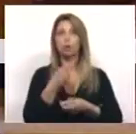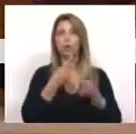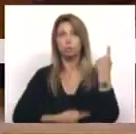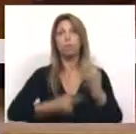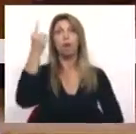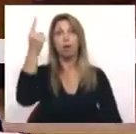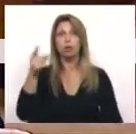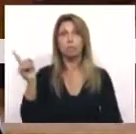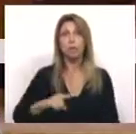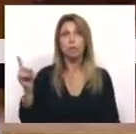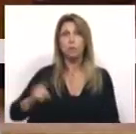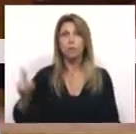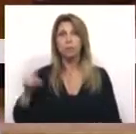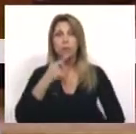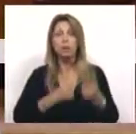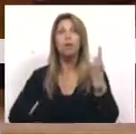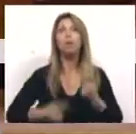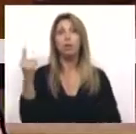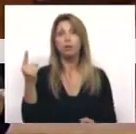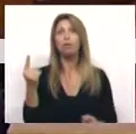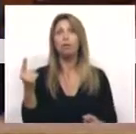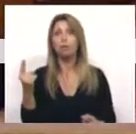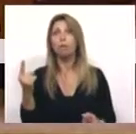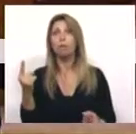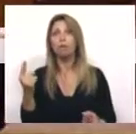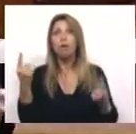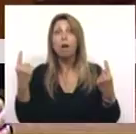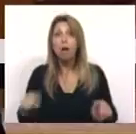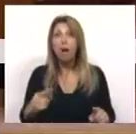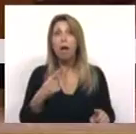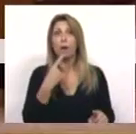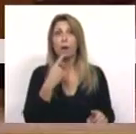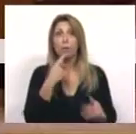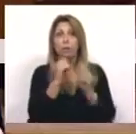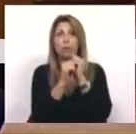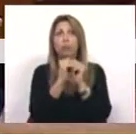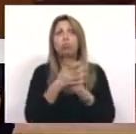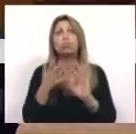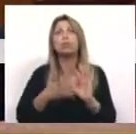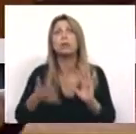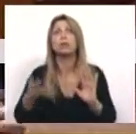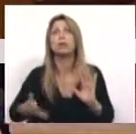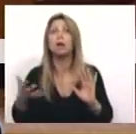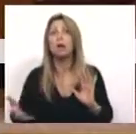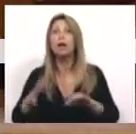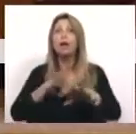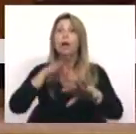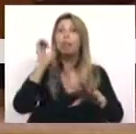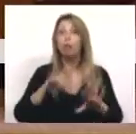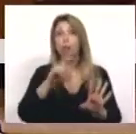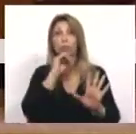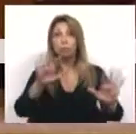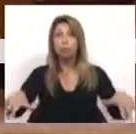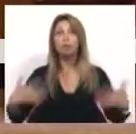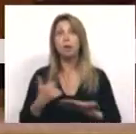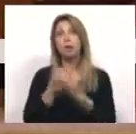queixar-se recorrentemente que há uma enorme burocracia relativamente à possibilidade de